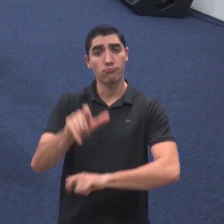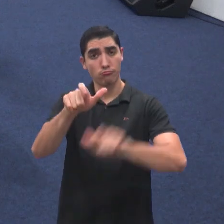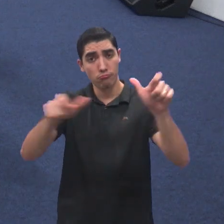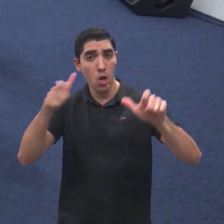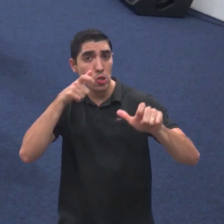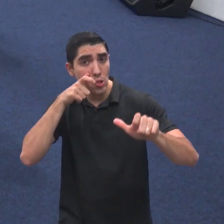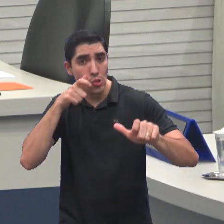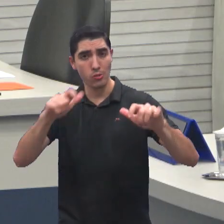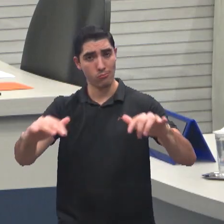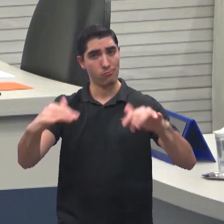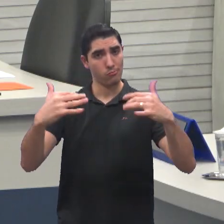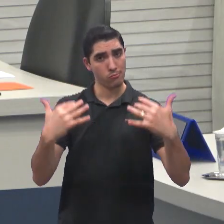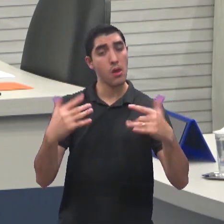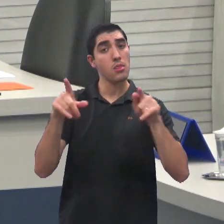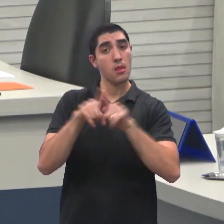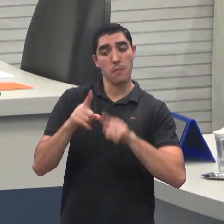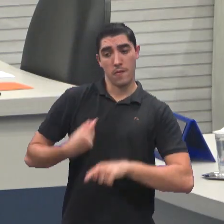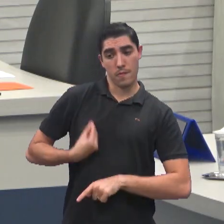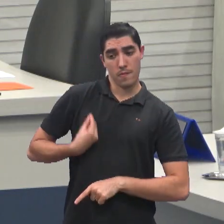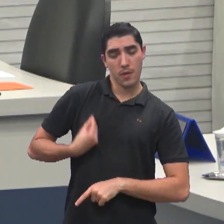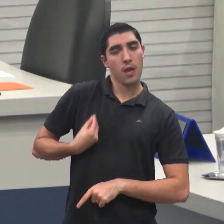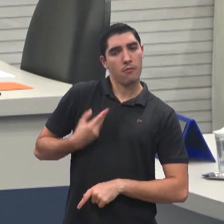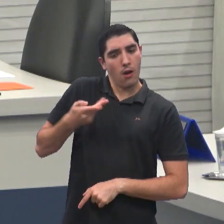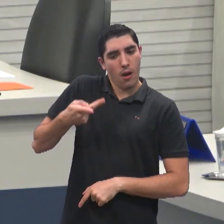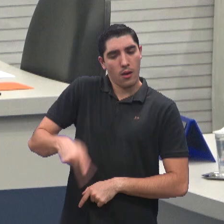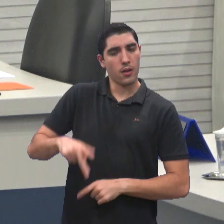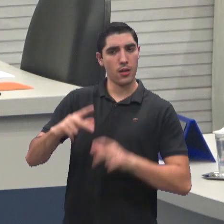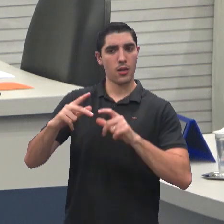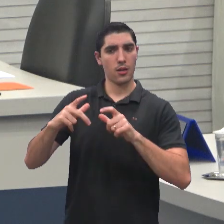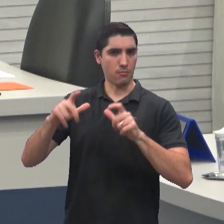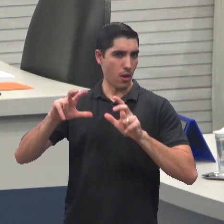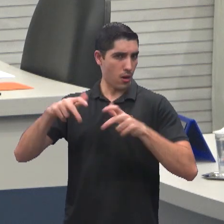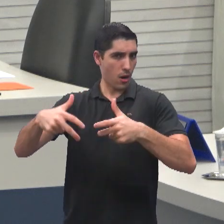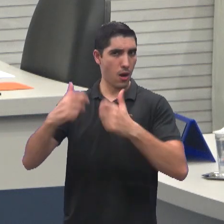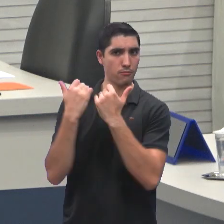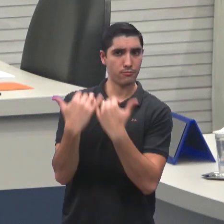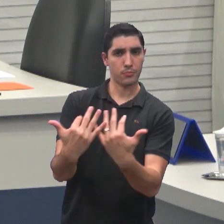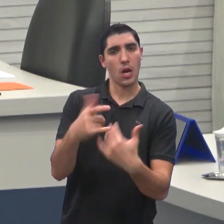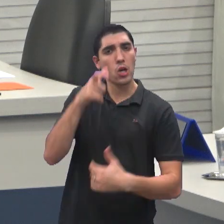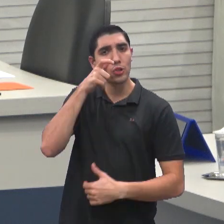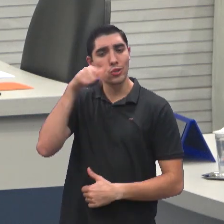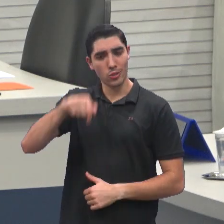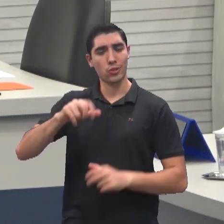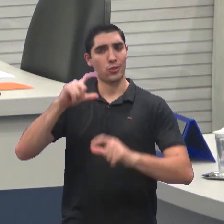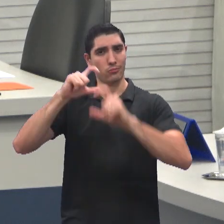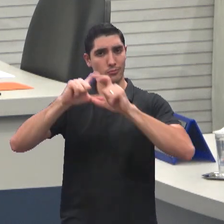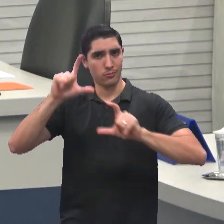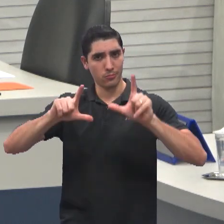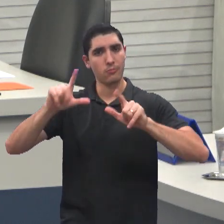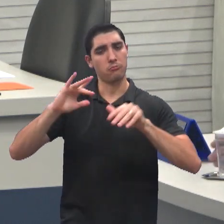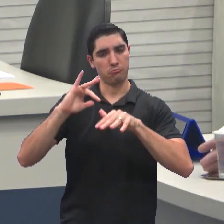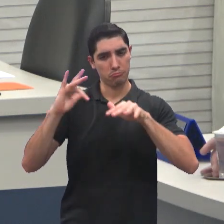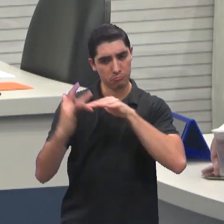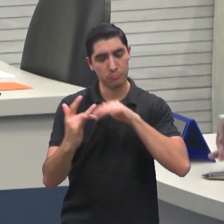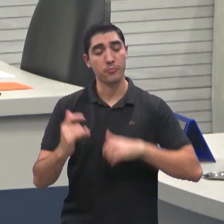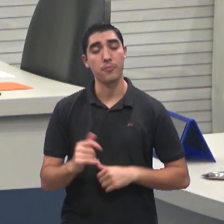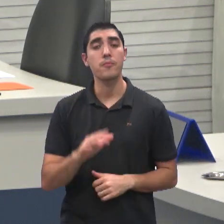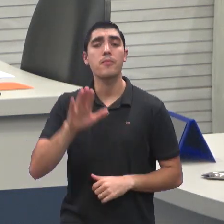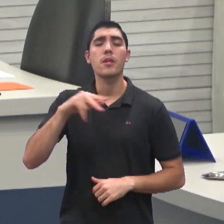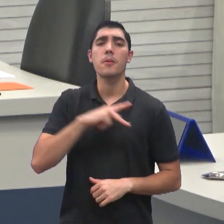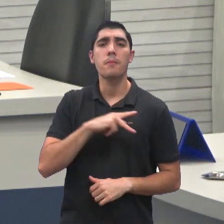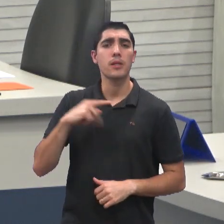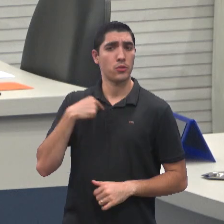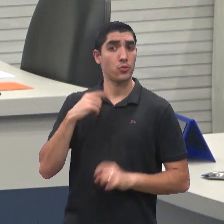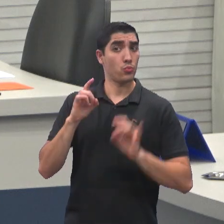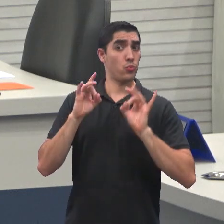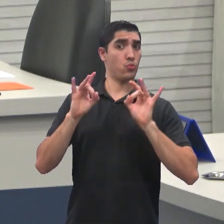aqui no plenário hoje, também pela TV Câmara e pelas redes sociais. Senhor presidente, apenas para fazer um